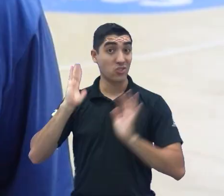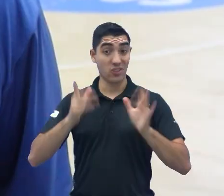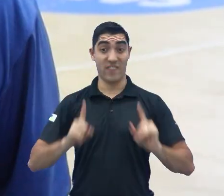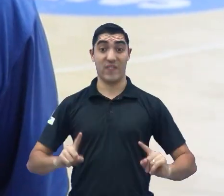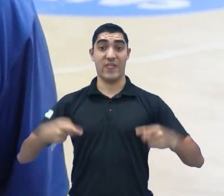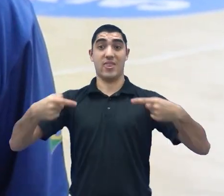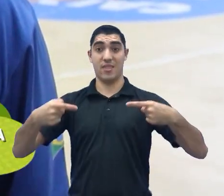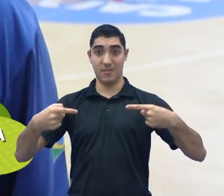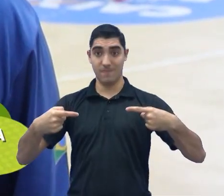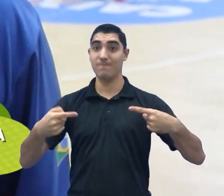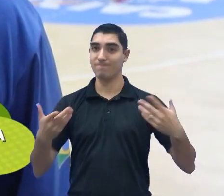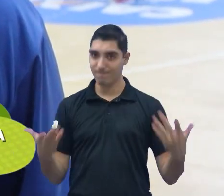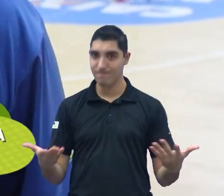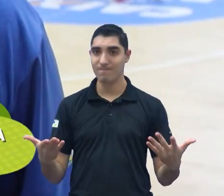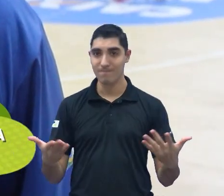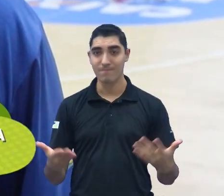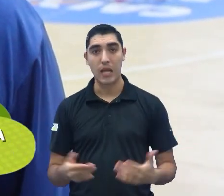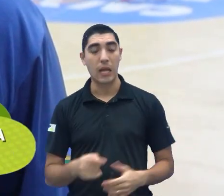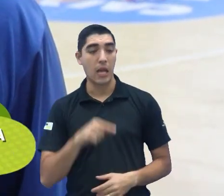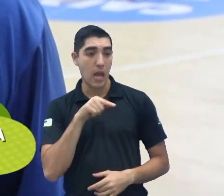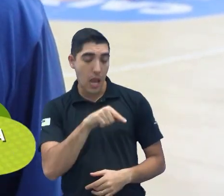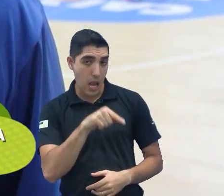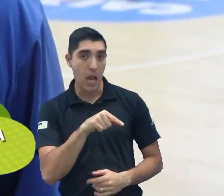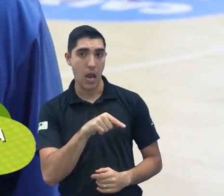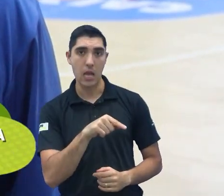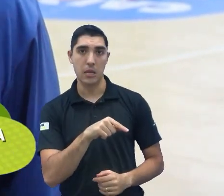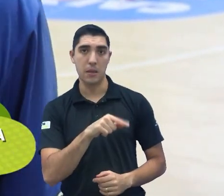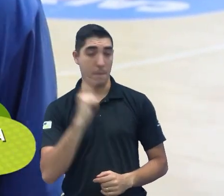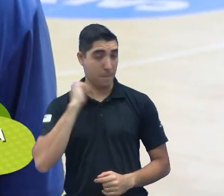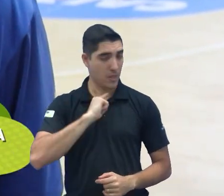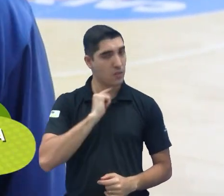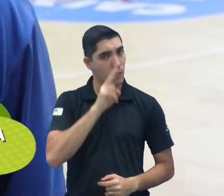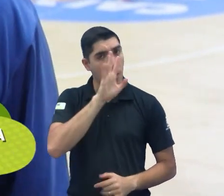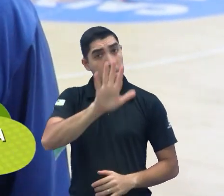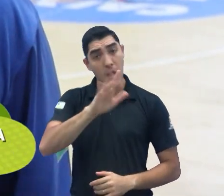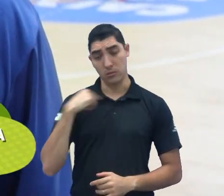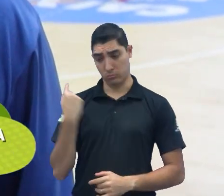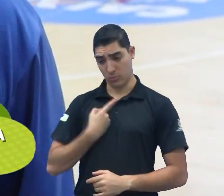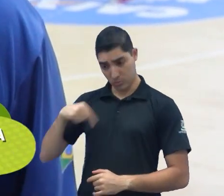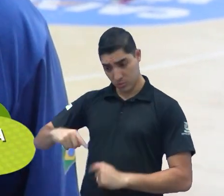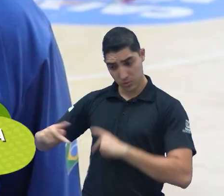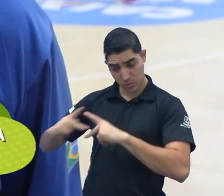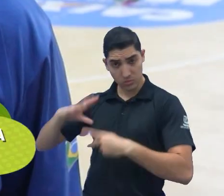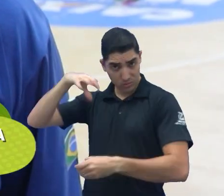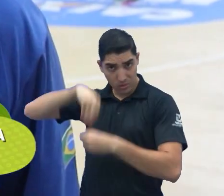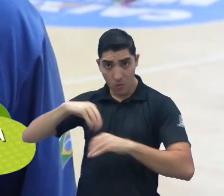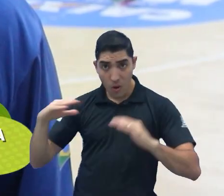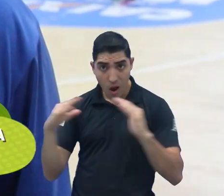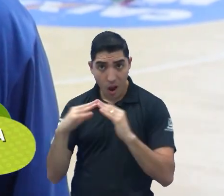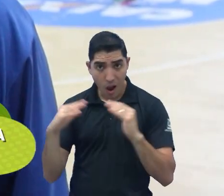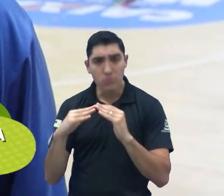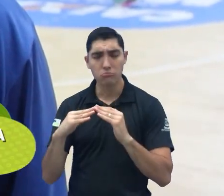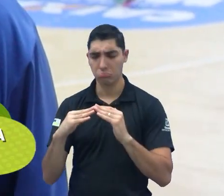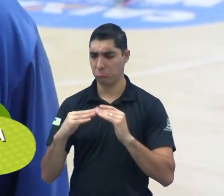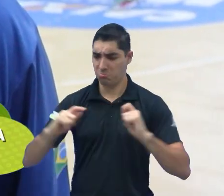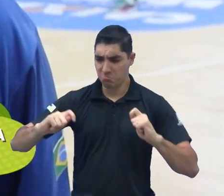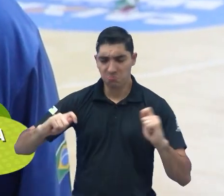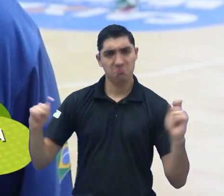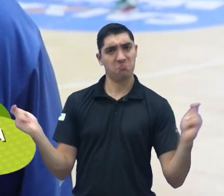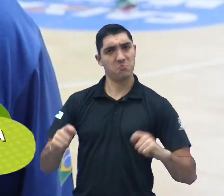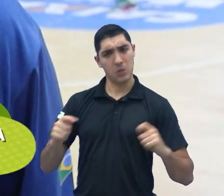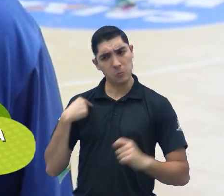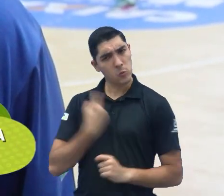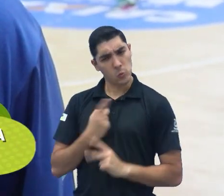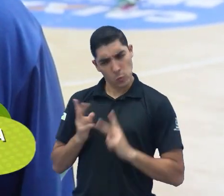um time com reforços importantes para esse ano. Mas a gente sabe também que jogando em casa a gente tem que tentar manter o